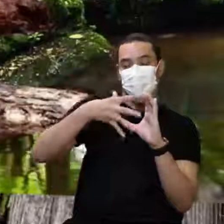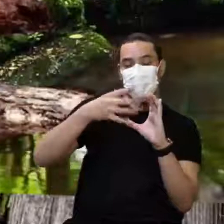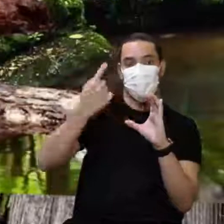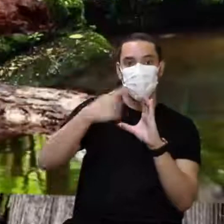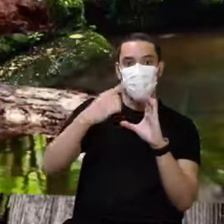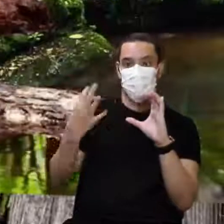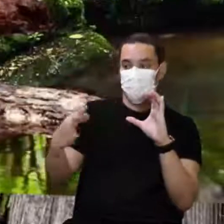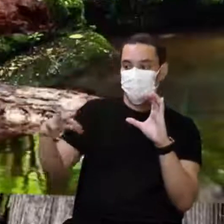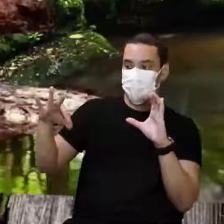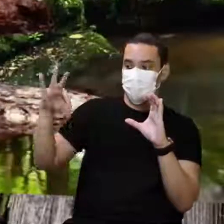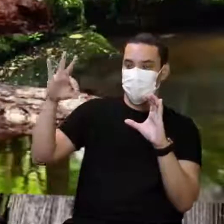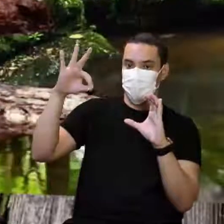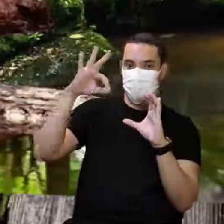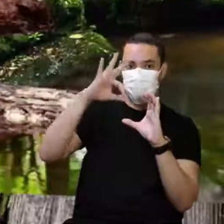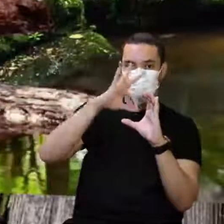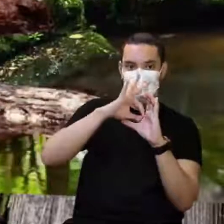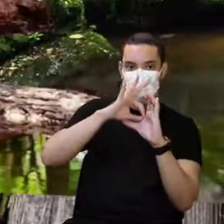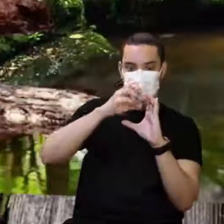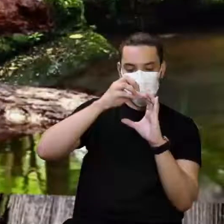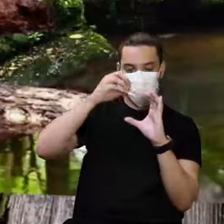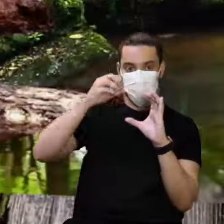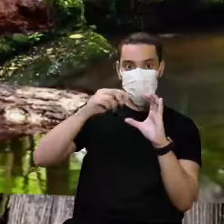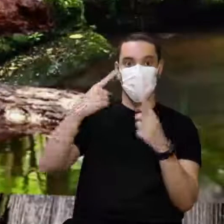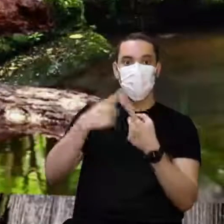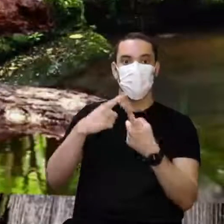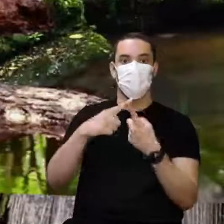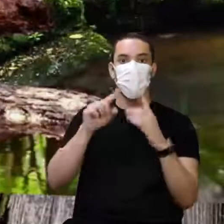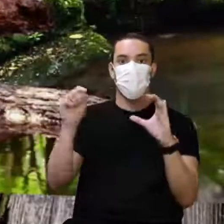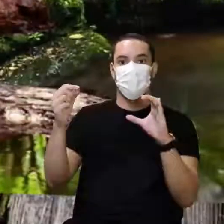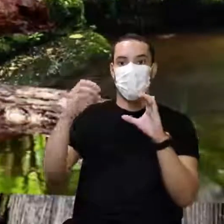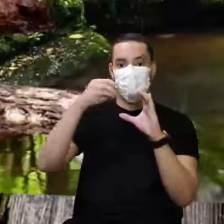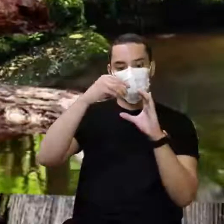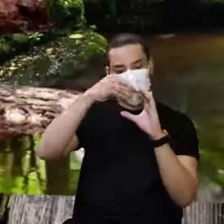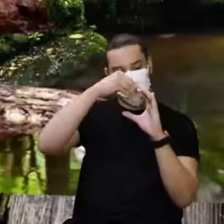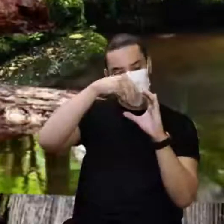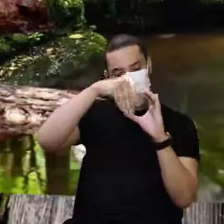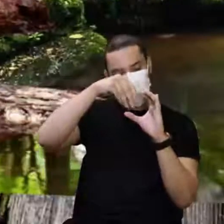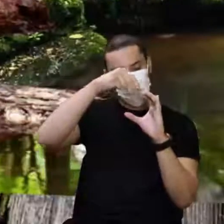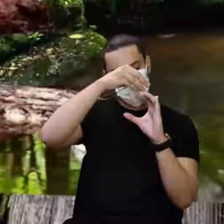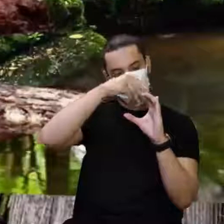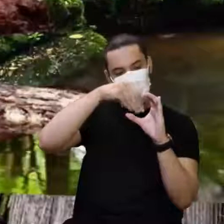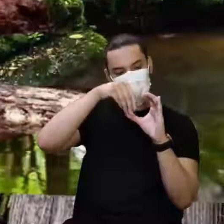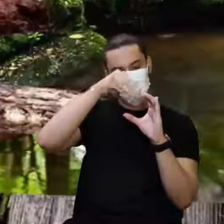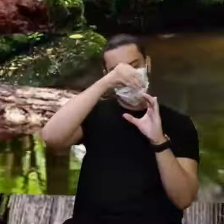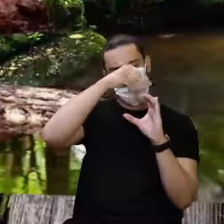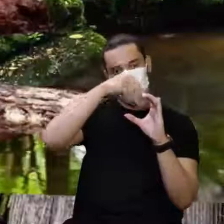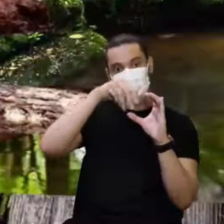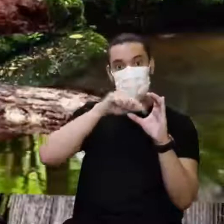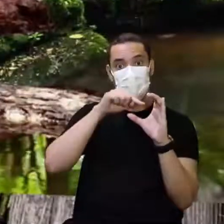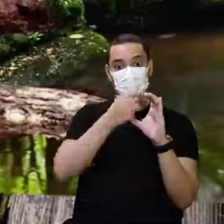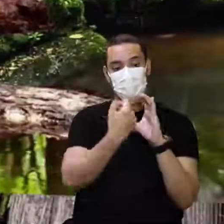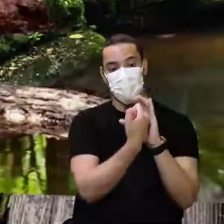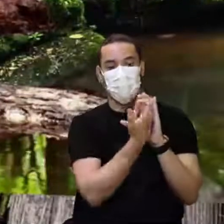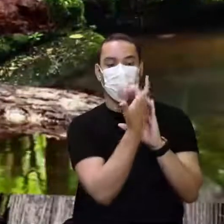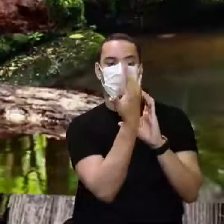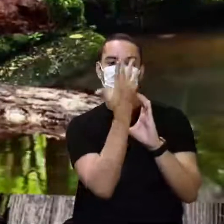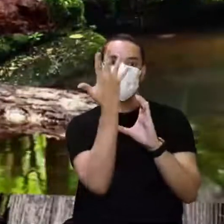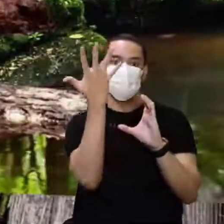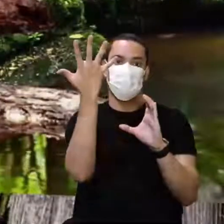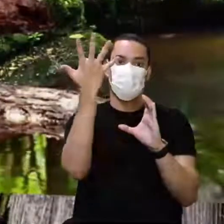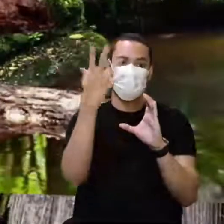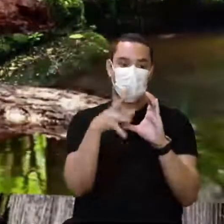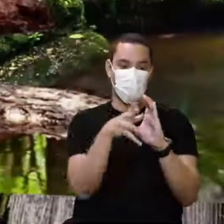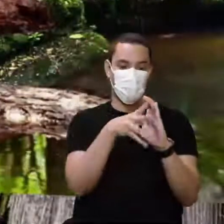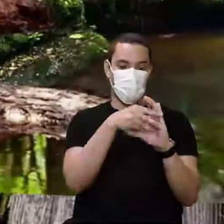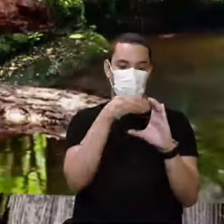nessa visitação, os grãos de pólen, que são estruturas masculinas, vão ficar ali na pelagem, né? Nas peninhas das aves, dos beija-flor. E